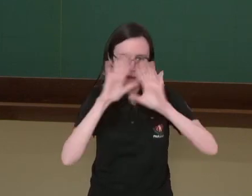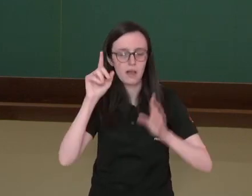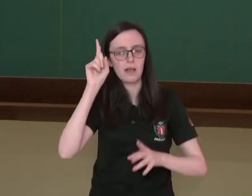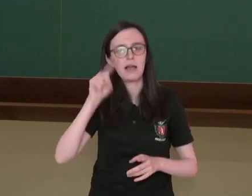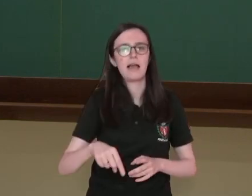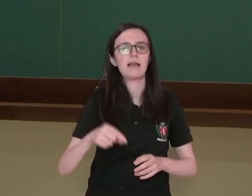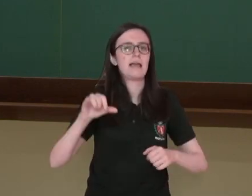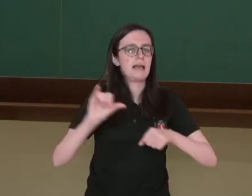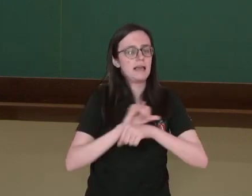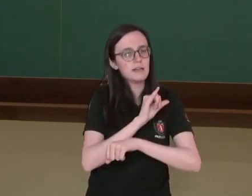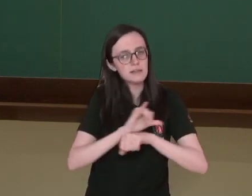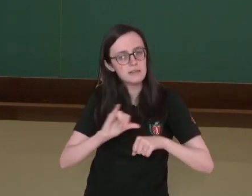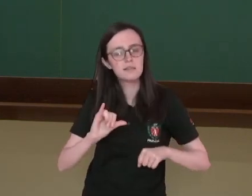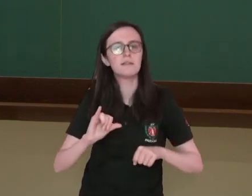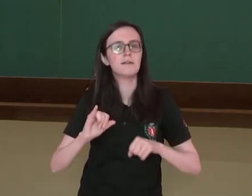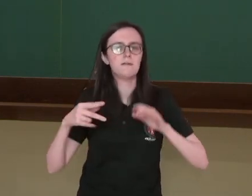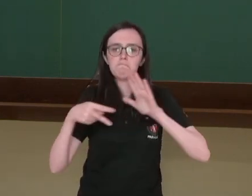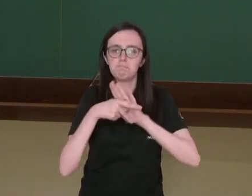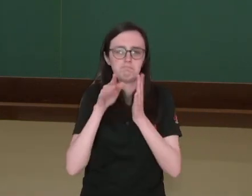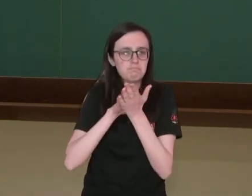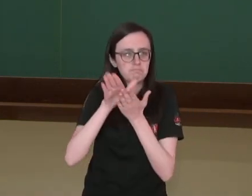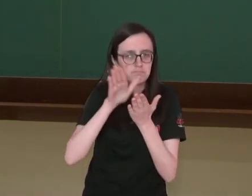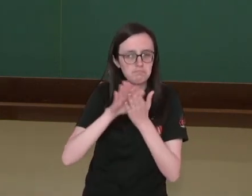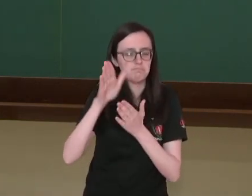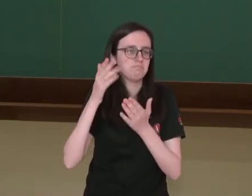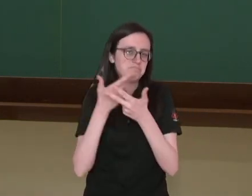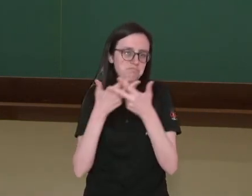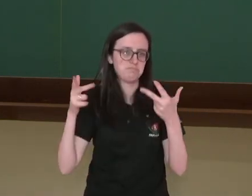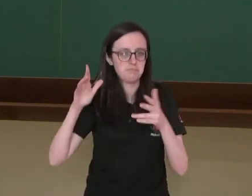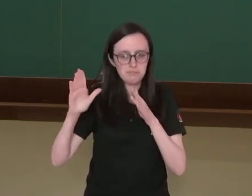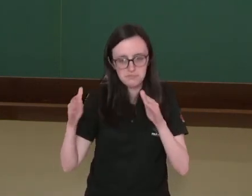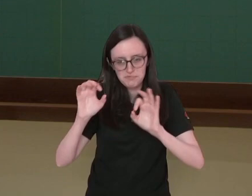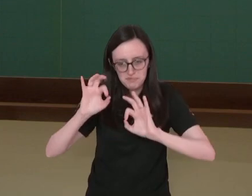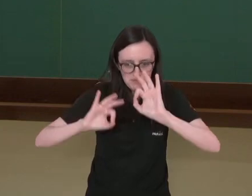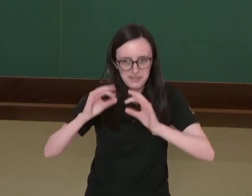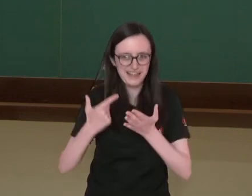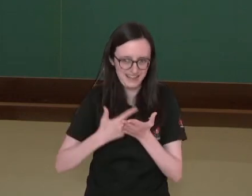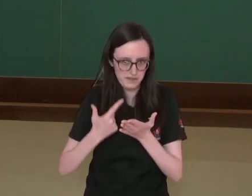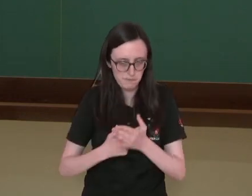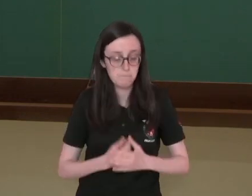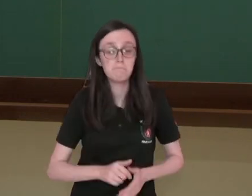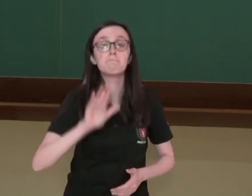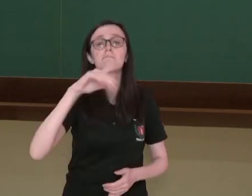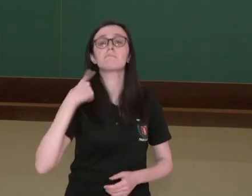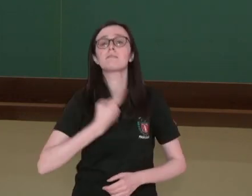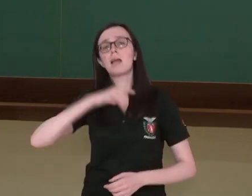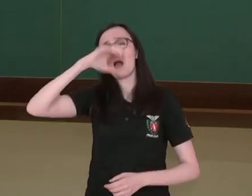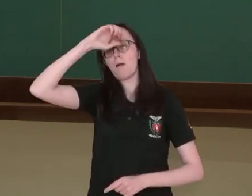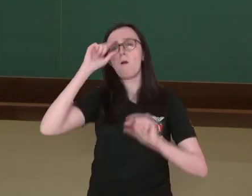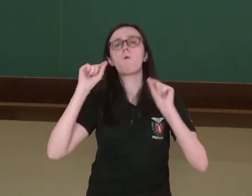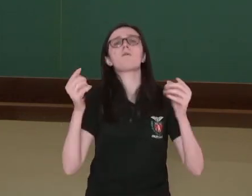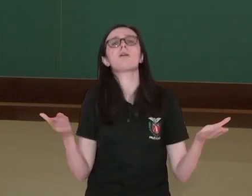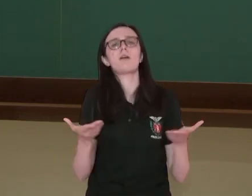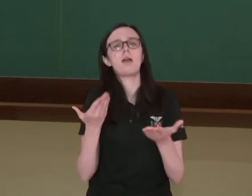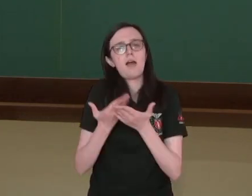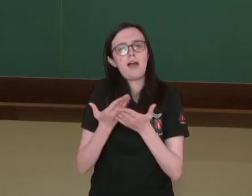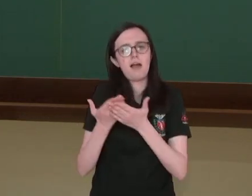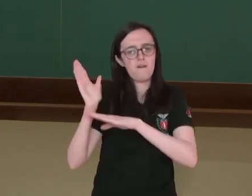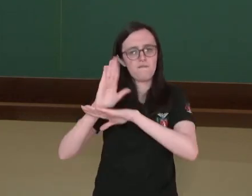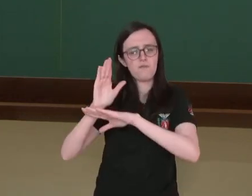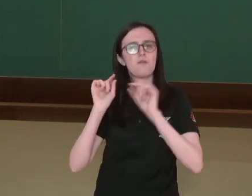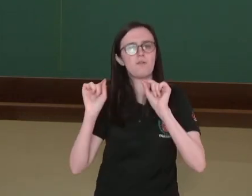uma estratégia editorial no caso da produção desse livro. Então, o que a gente trabalhou nesse